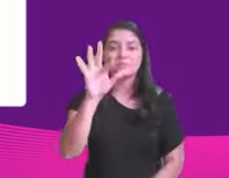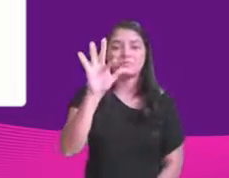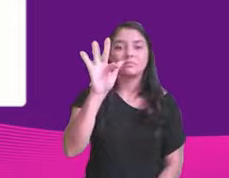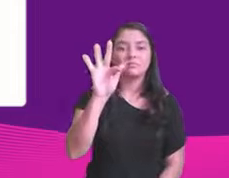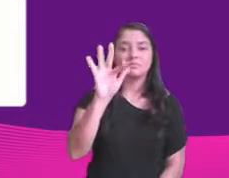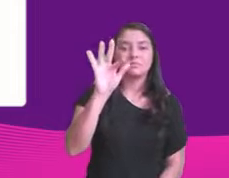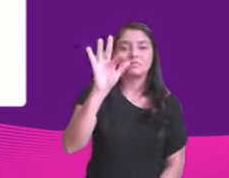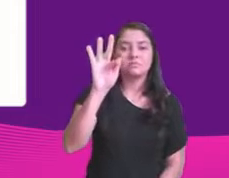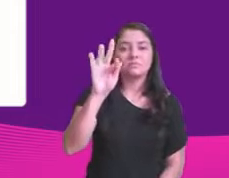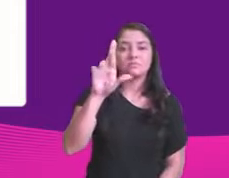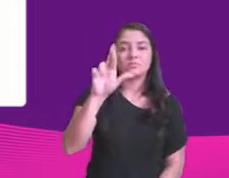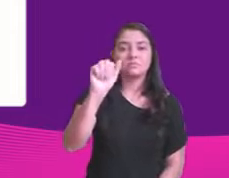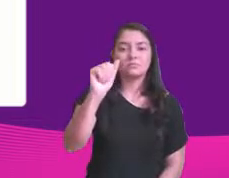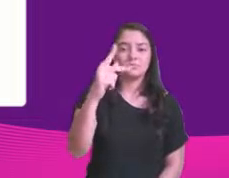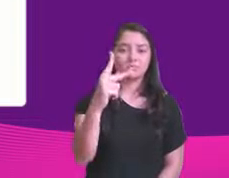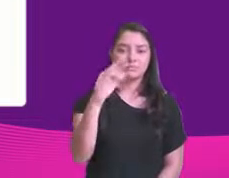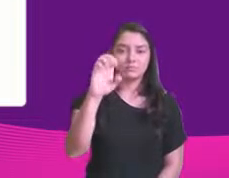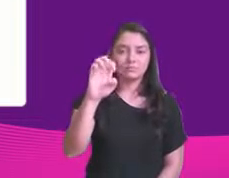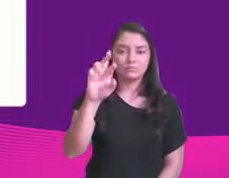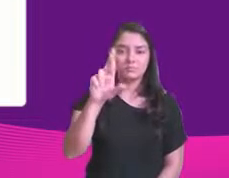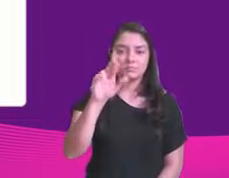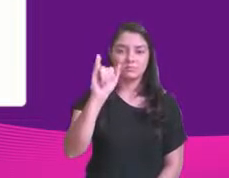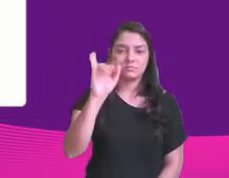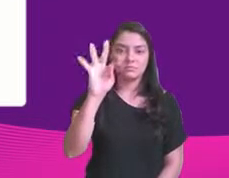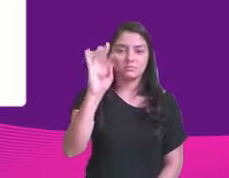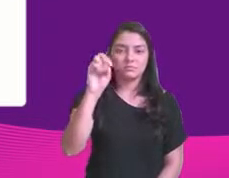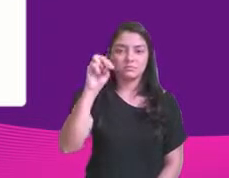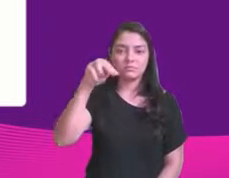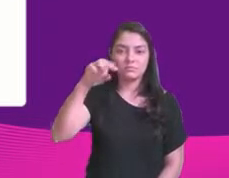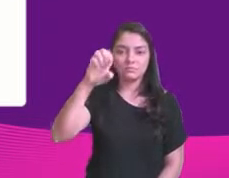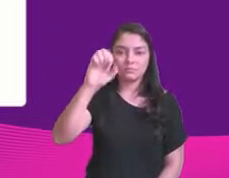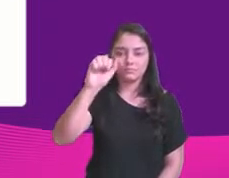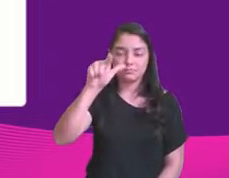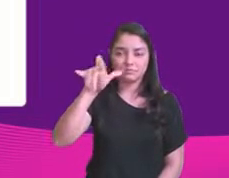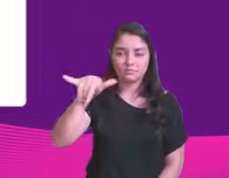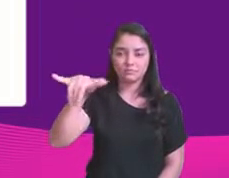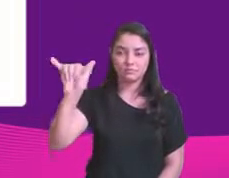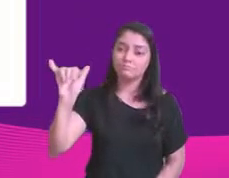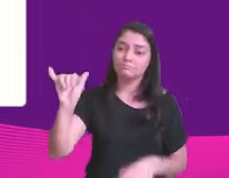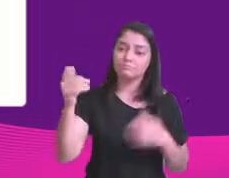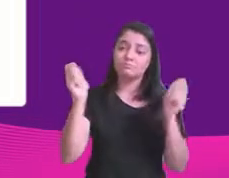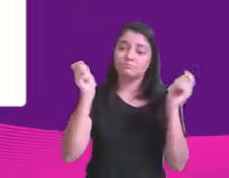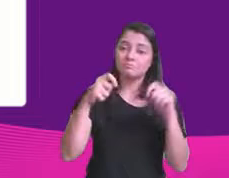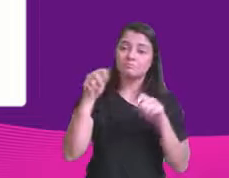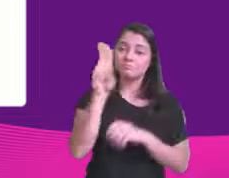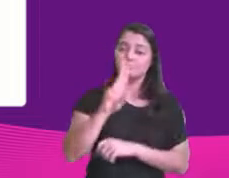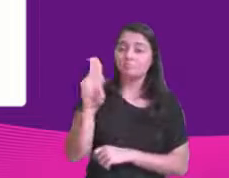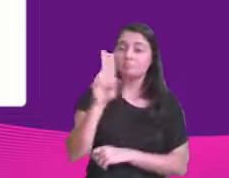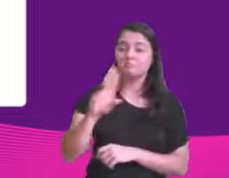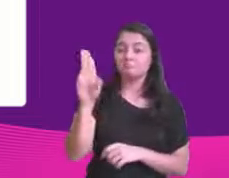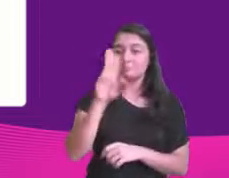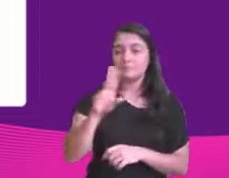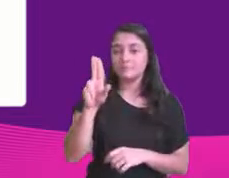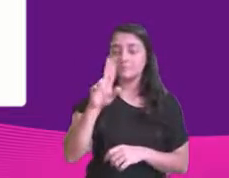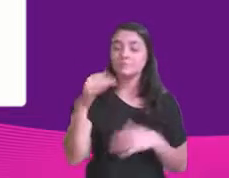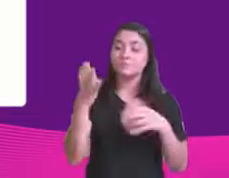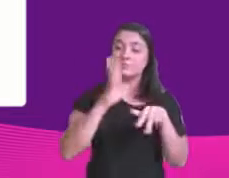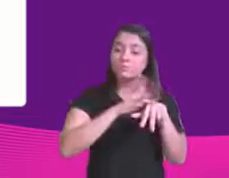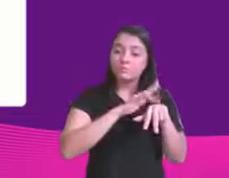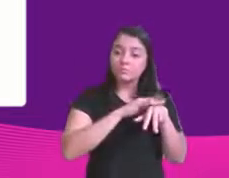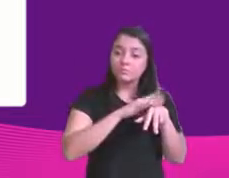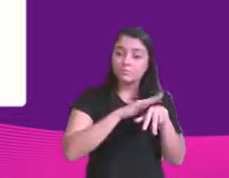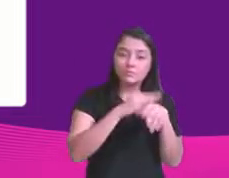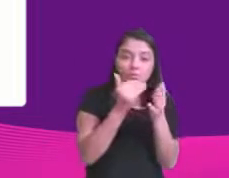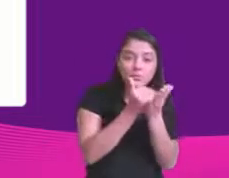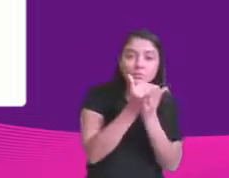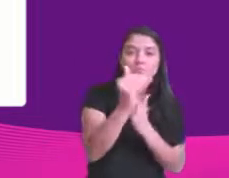no intraperitoneal, na temperatura, não com hipertermoquimioterapia, mas sim na temperatura ambiente. Então, a paciente fazia citorredução, fazia